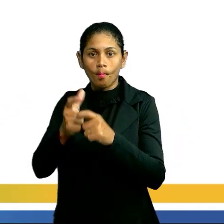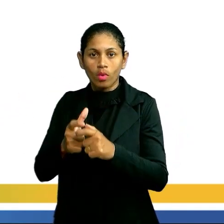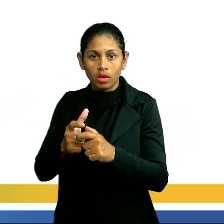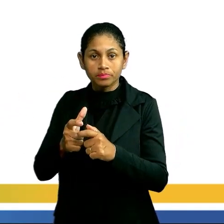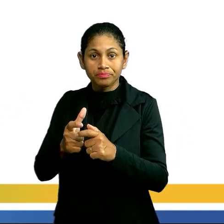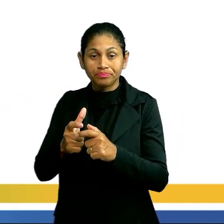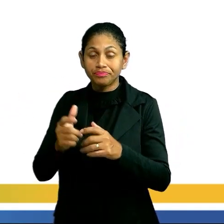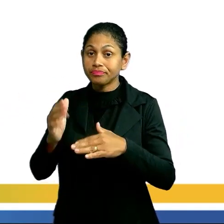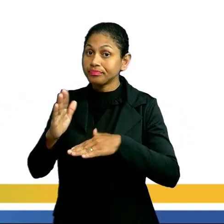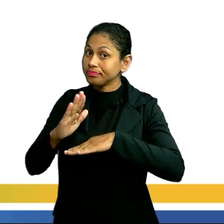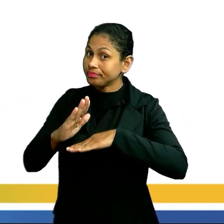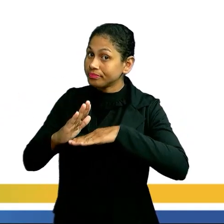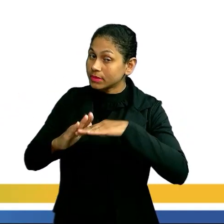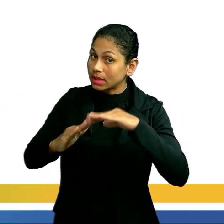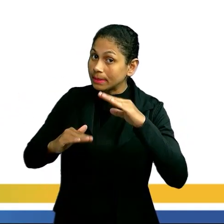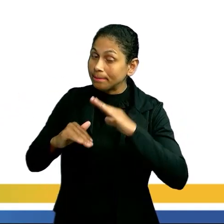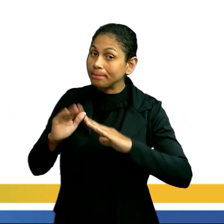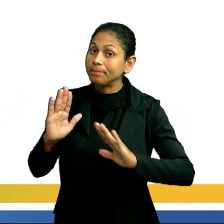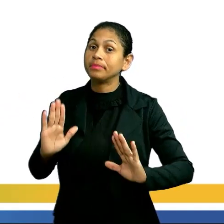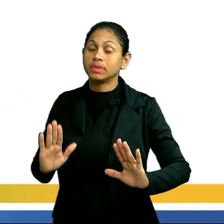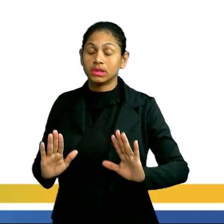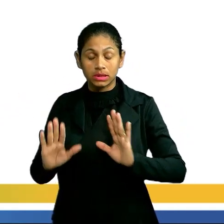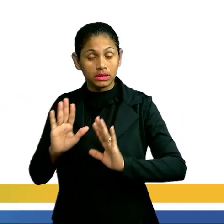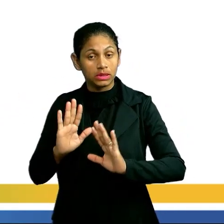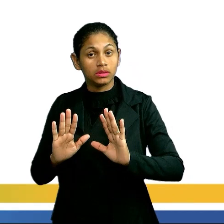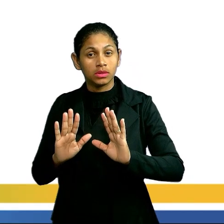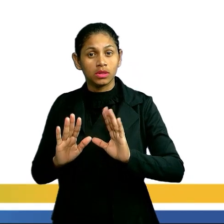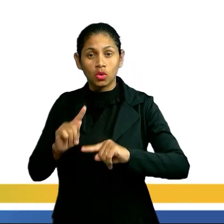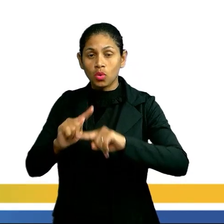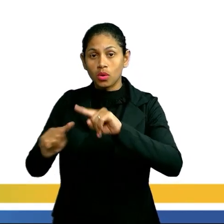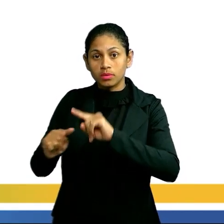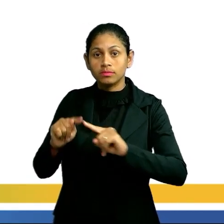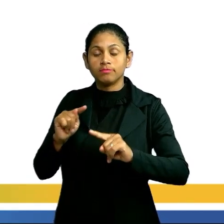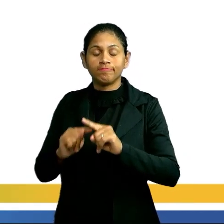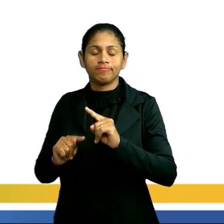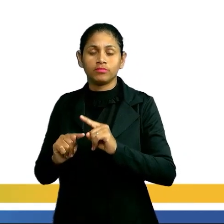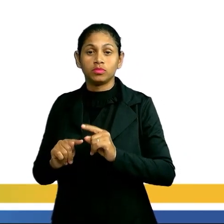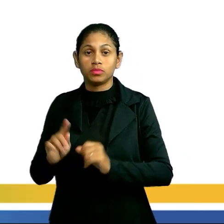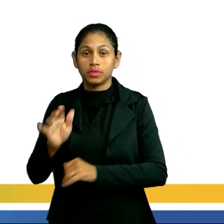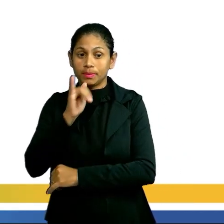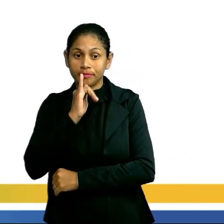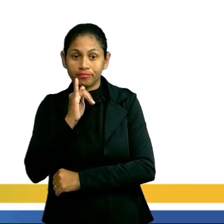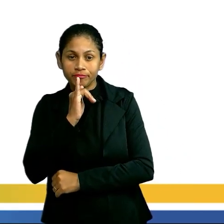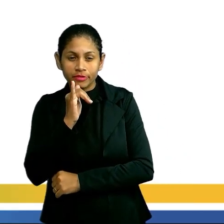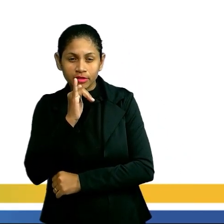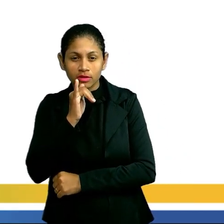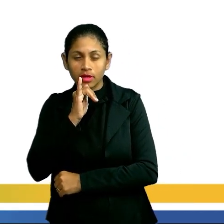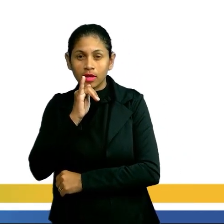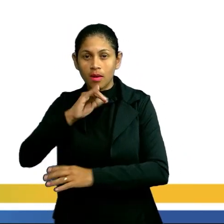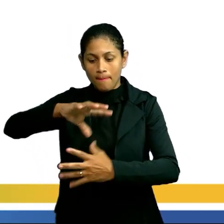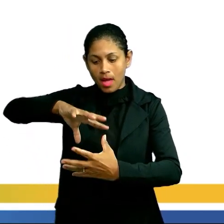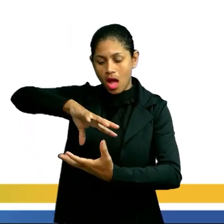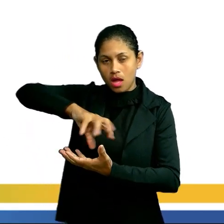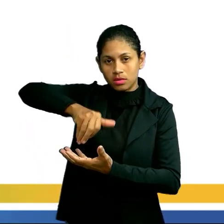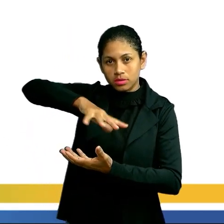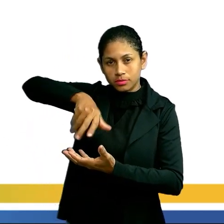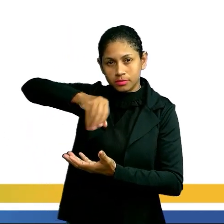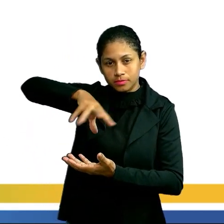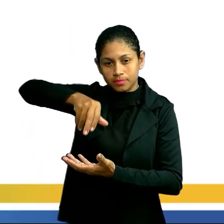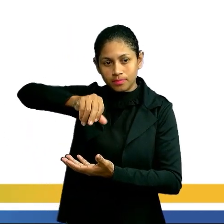físico e do material de qual ele é feito. Por exemplo, as tampas metálicas de poste de conserva, que podem ser